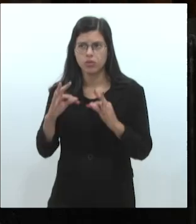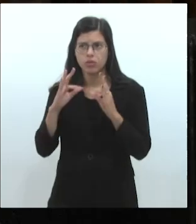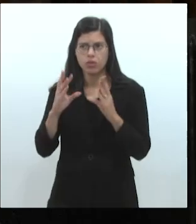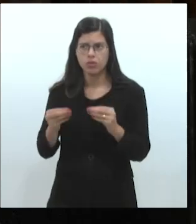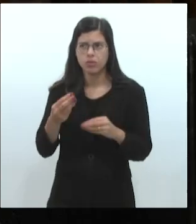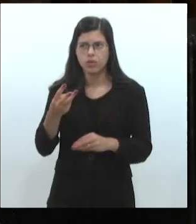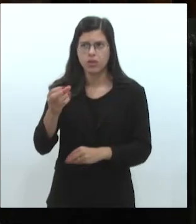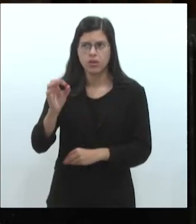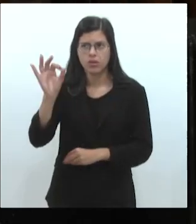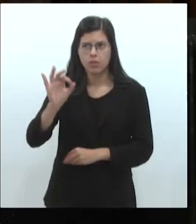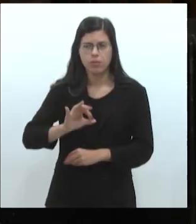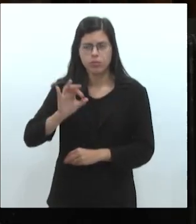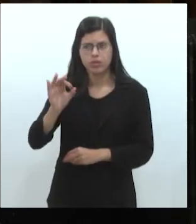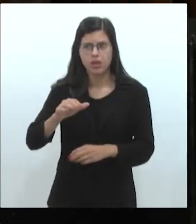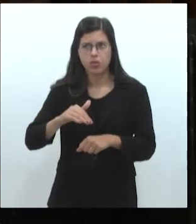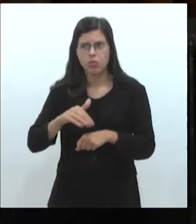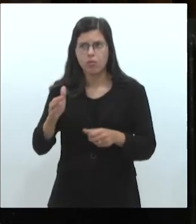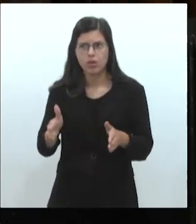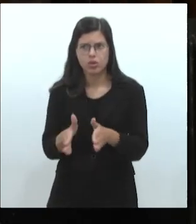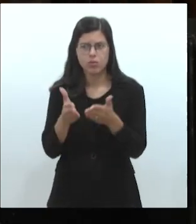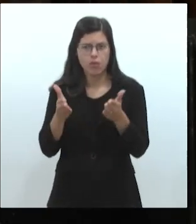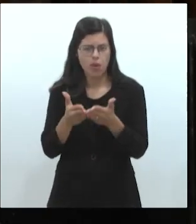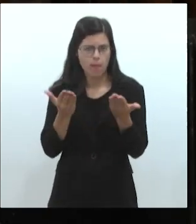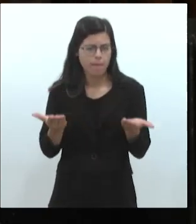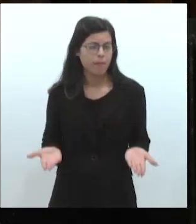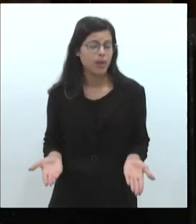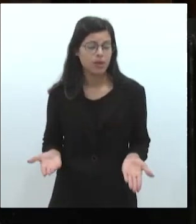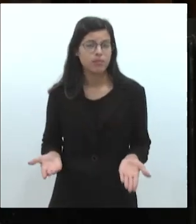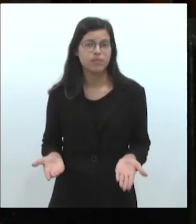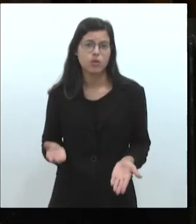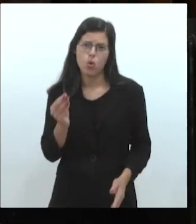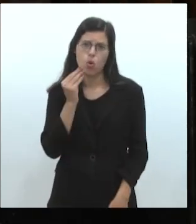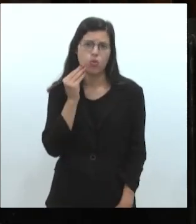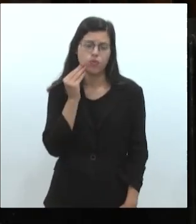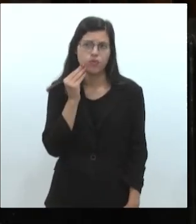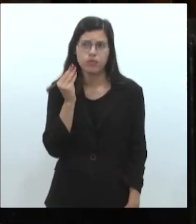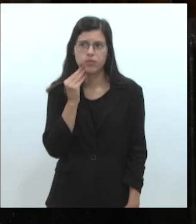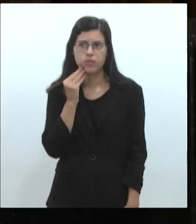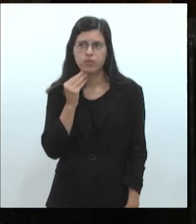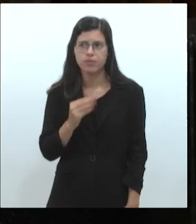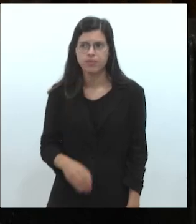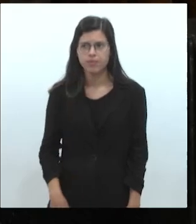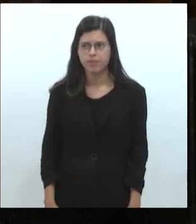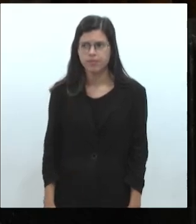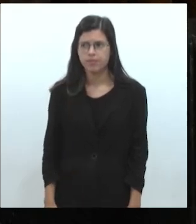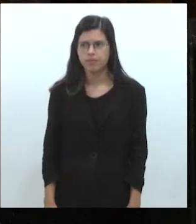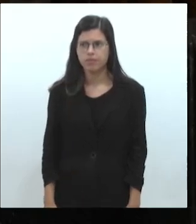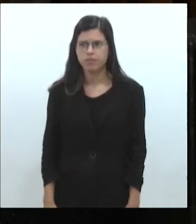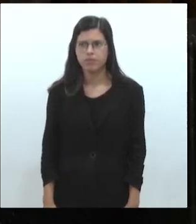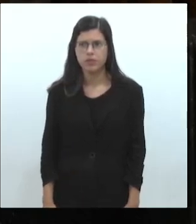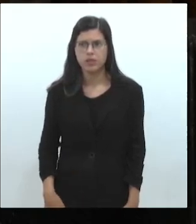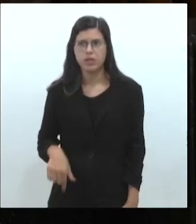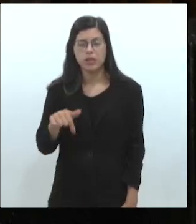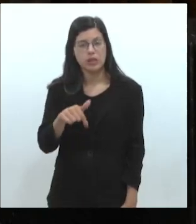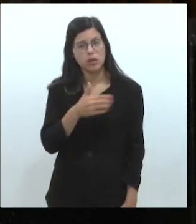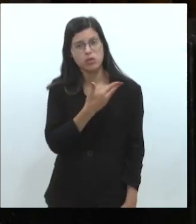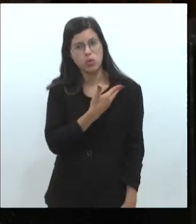mais pobre e a inflação é só 5%? É óbvio que esse